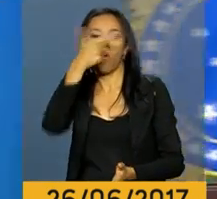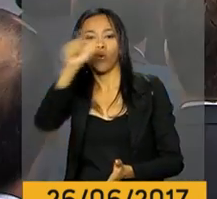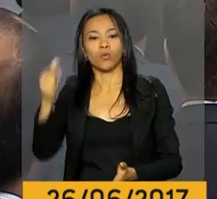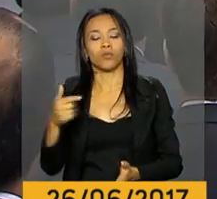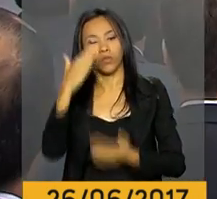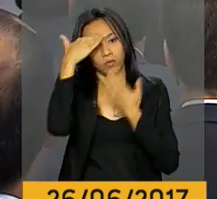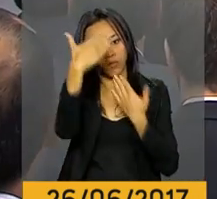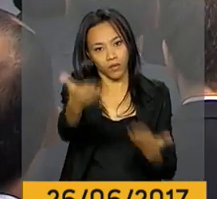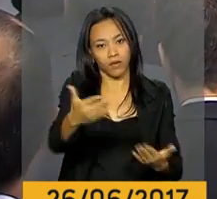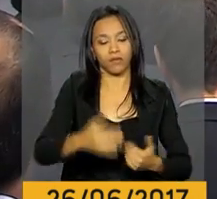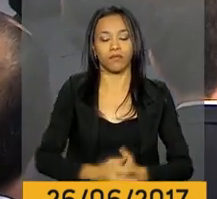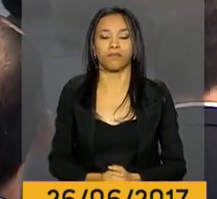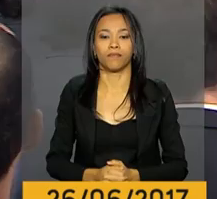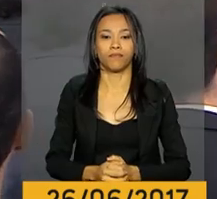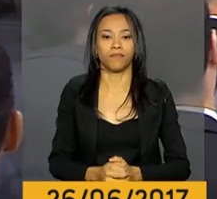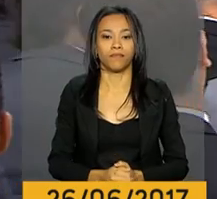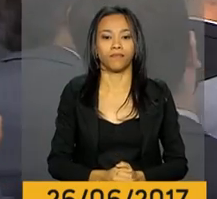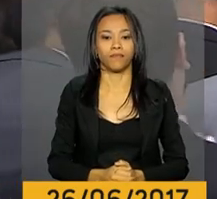obrigado